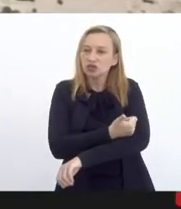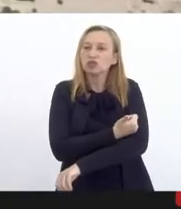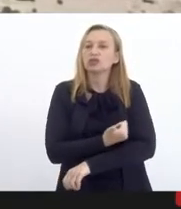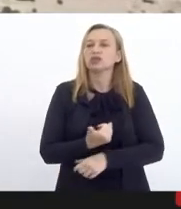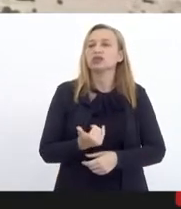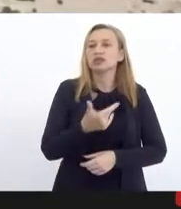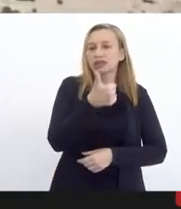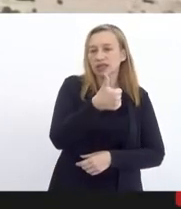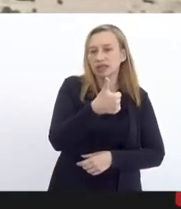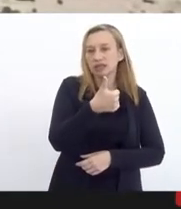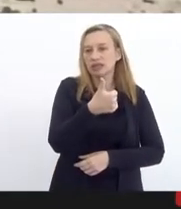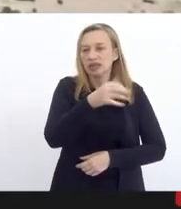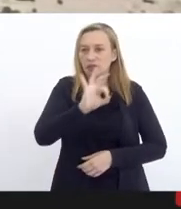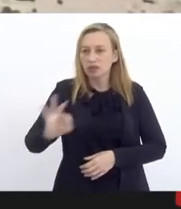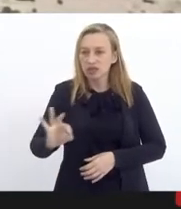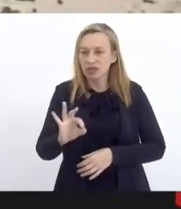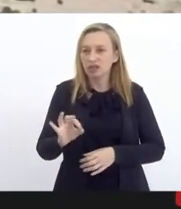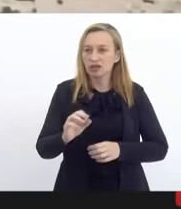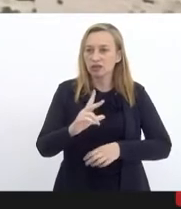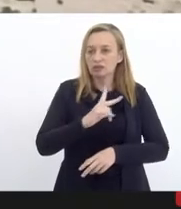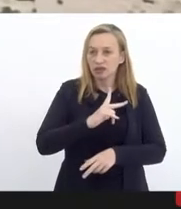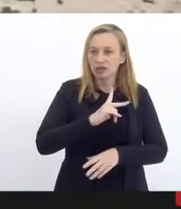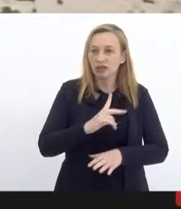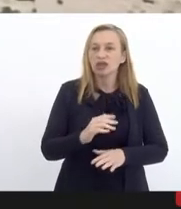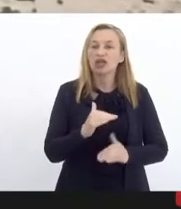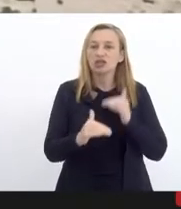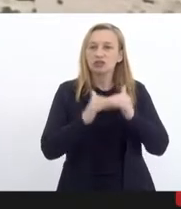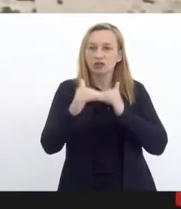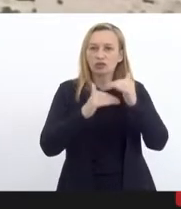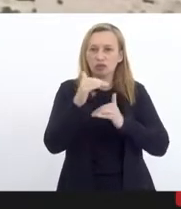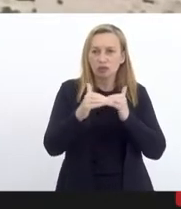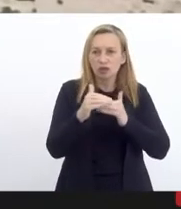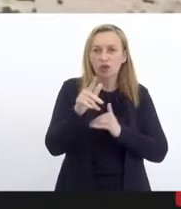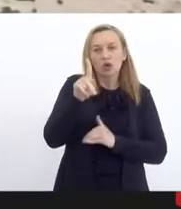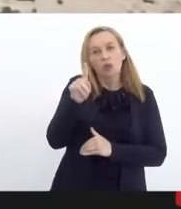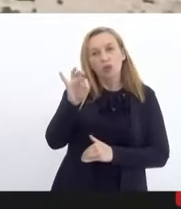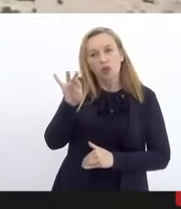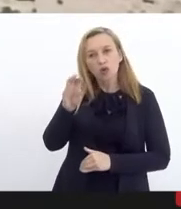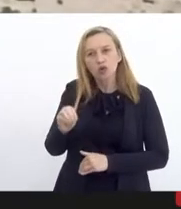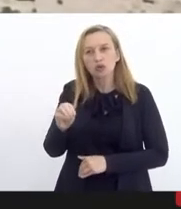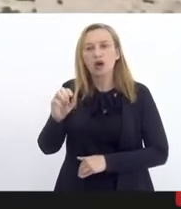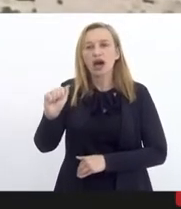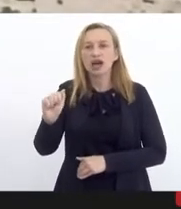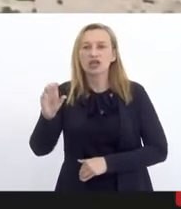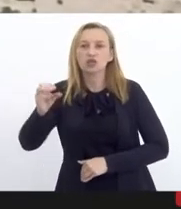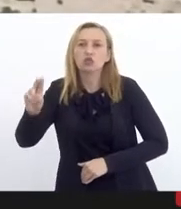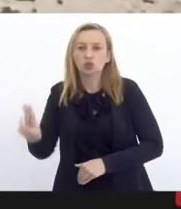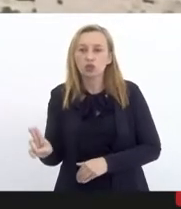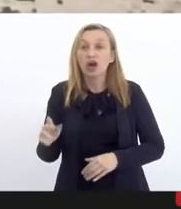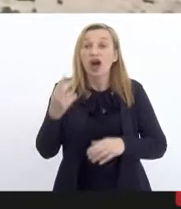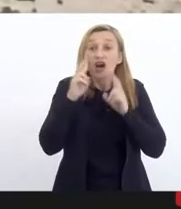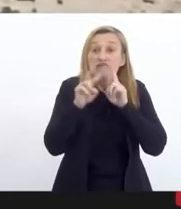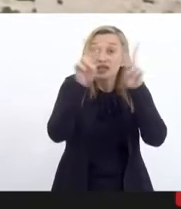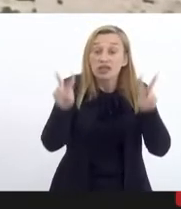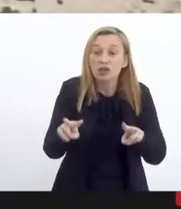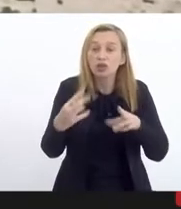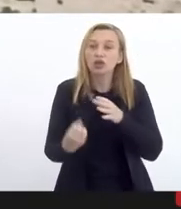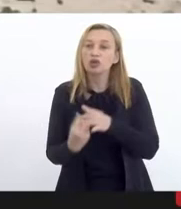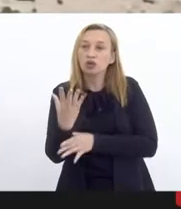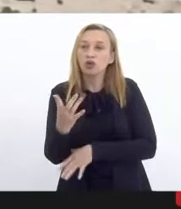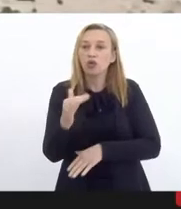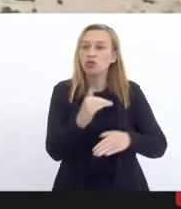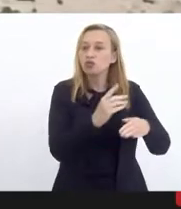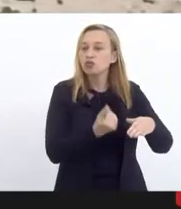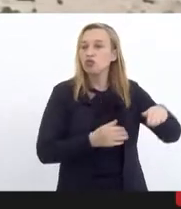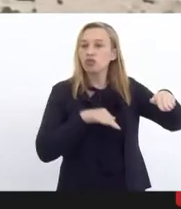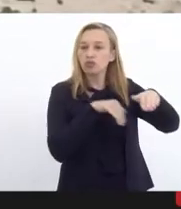privado. E a visão de desenvolvimento do Porto do Açu coincide completamente com a visão que criou o Fundo